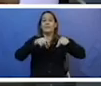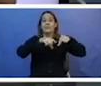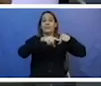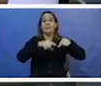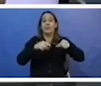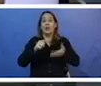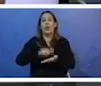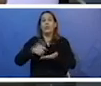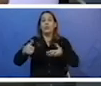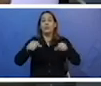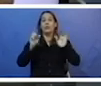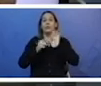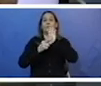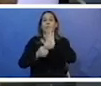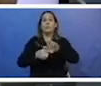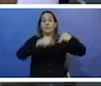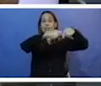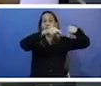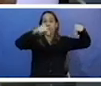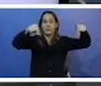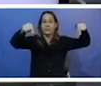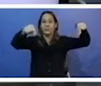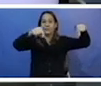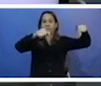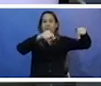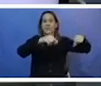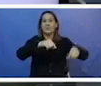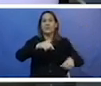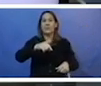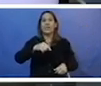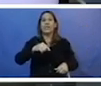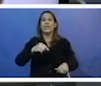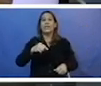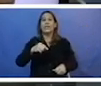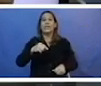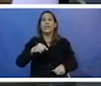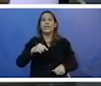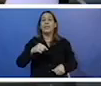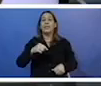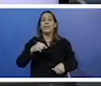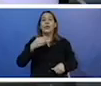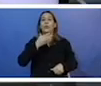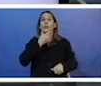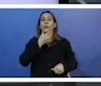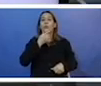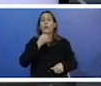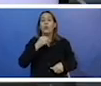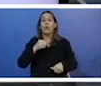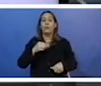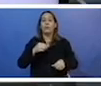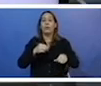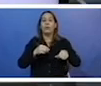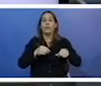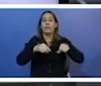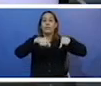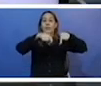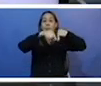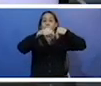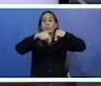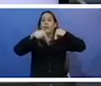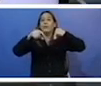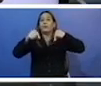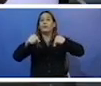cordinha, onde o vate despendura. Você prestou atenção? Quando a gente lê assim de maneira